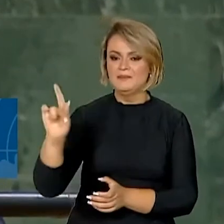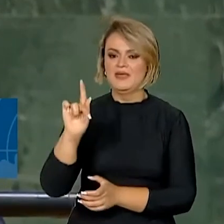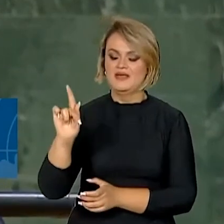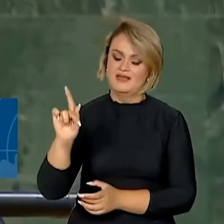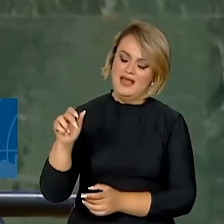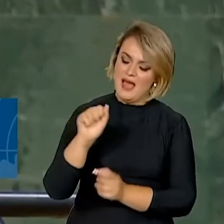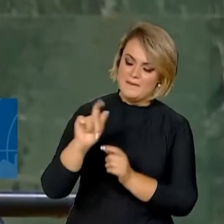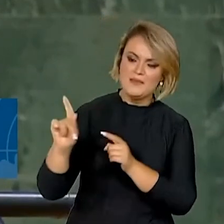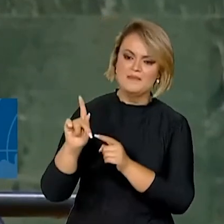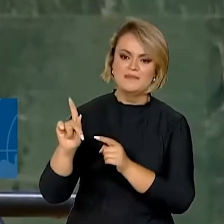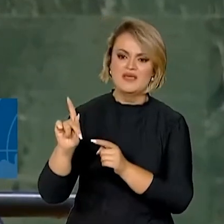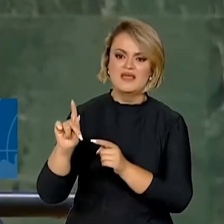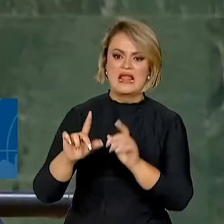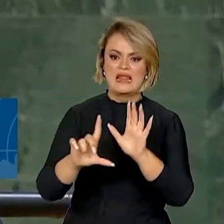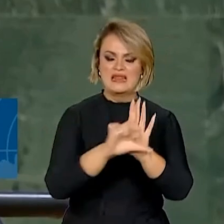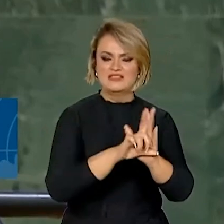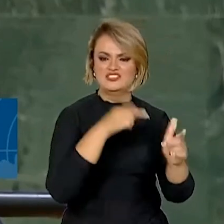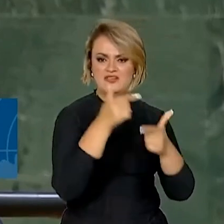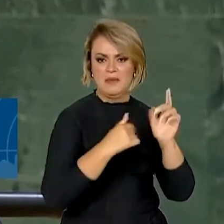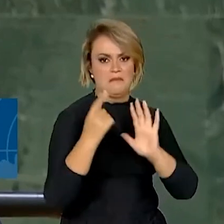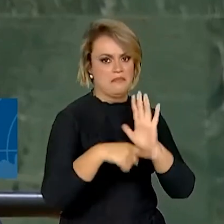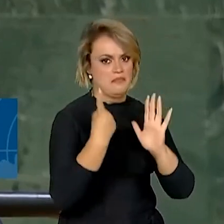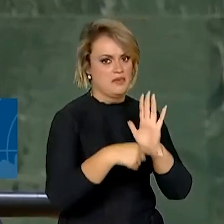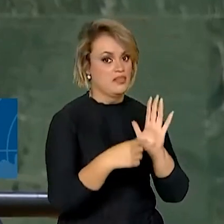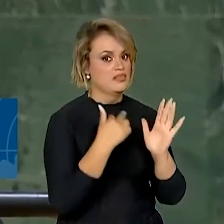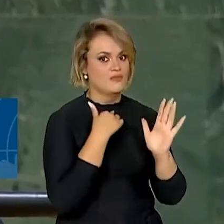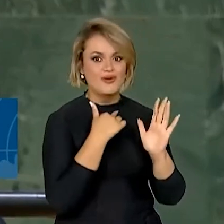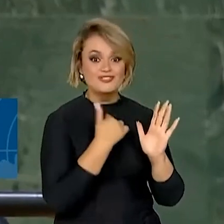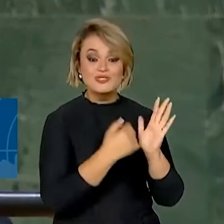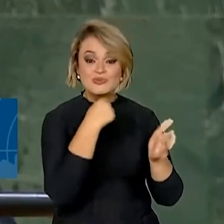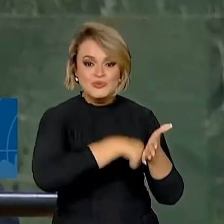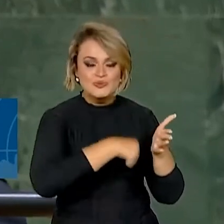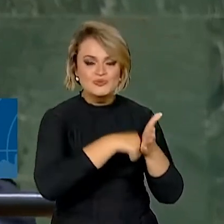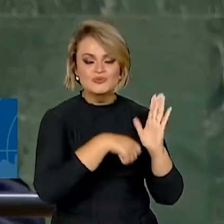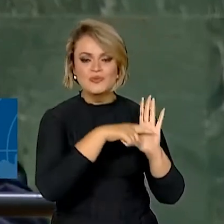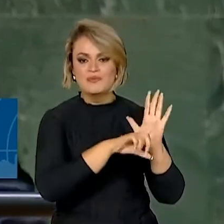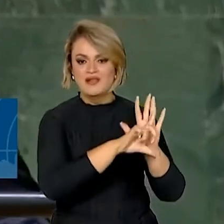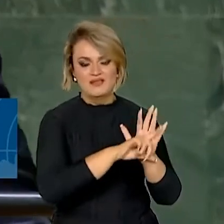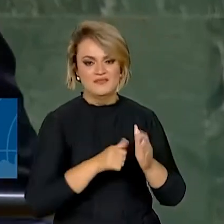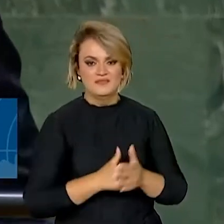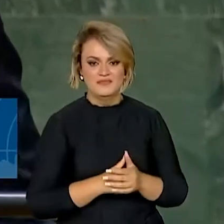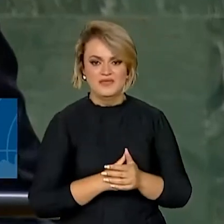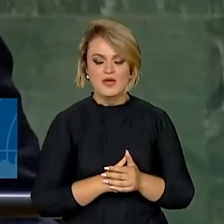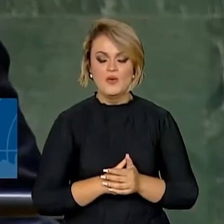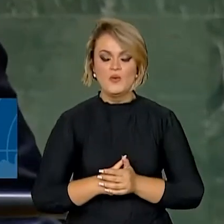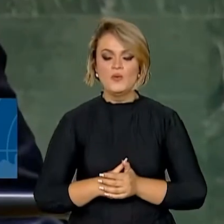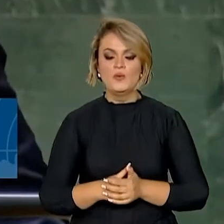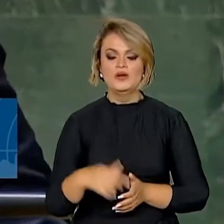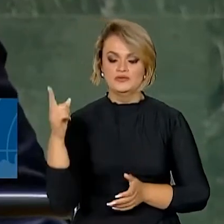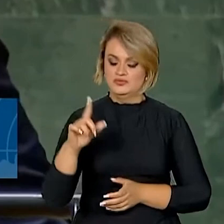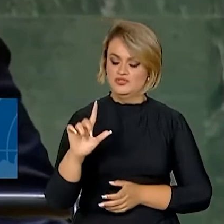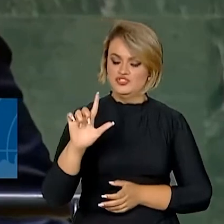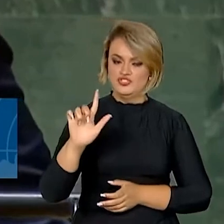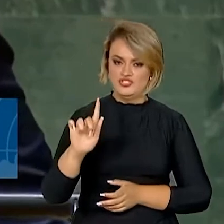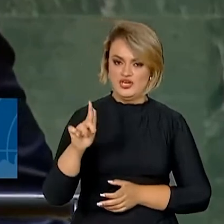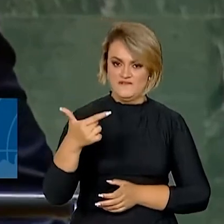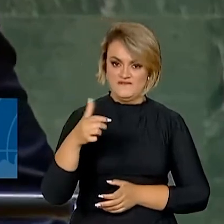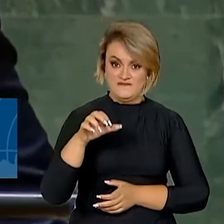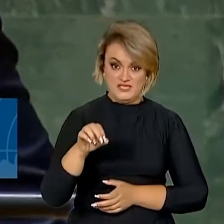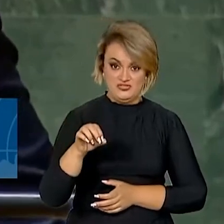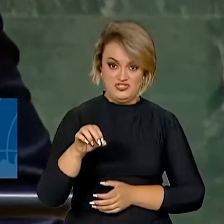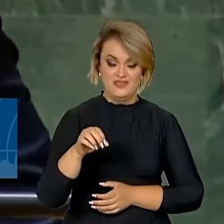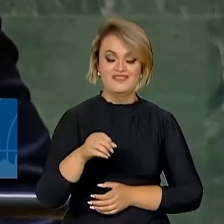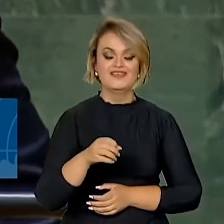não devem abolir as leis trabalhistas pelas quais tanto lutamos. Ao assumir a presidenta do G20 em dezembro